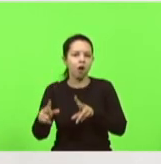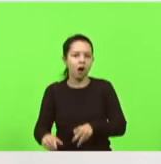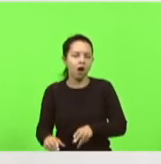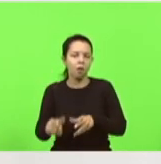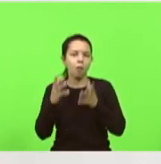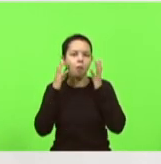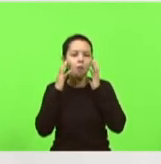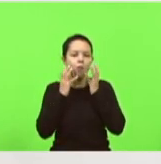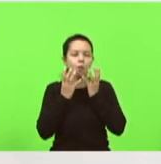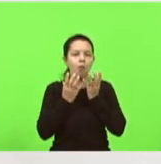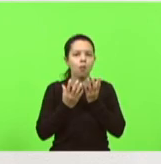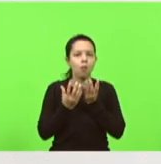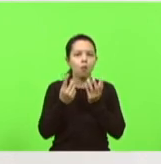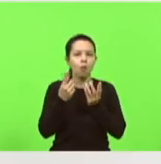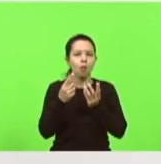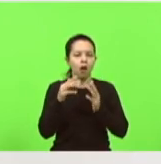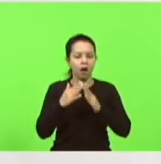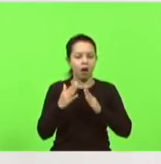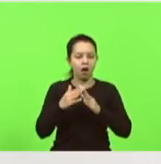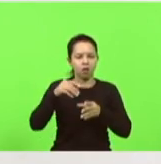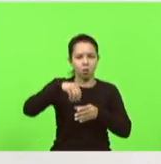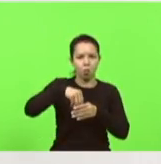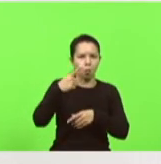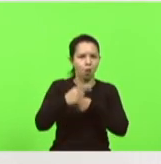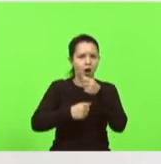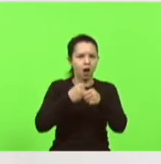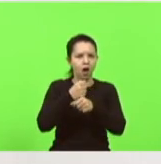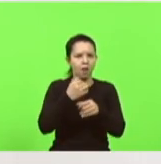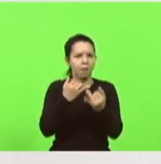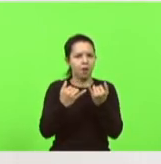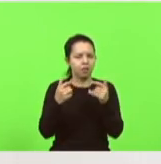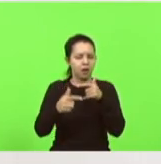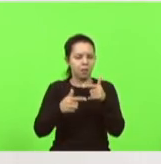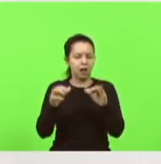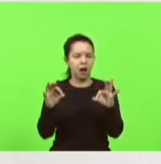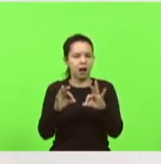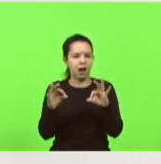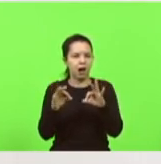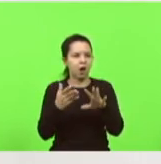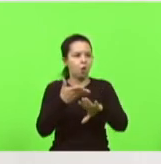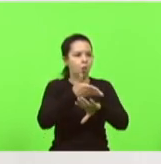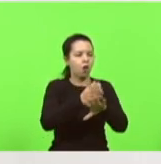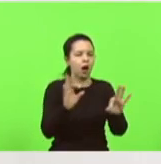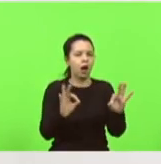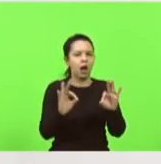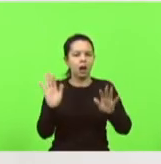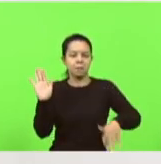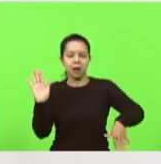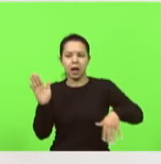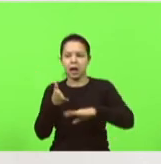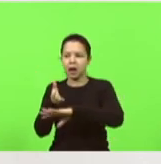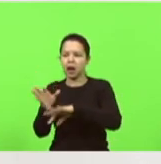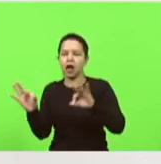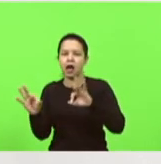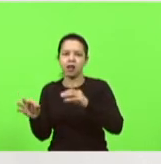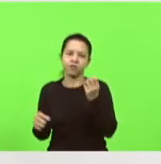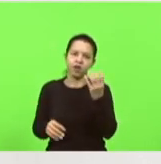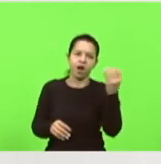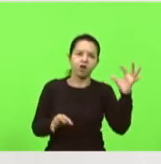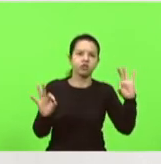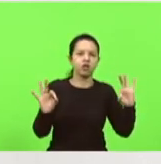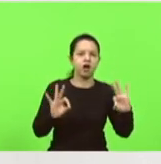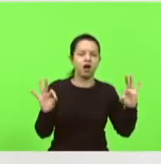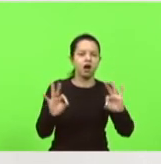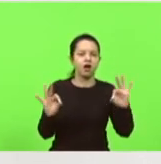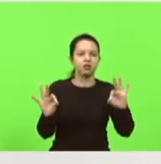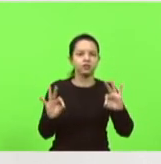trancados, um ano e meio, sem trabalhar, imagine, lá no local de trabalho. sem ir à praia, sem fazer viagem, sem